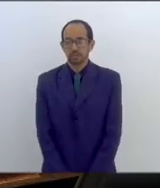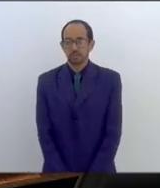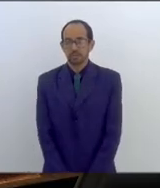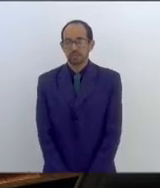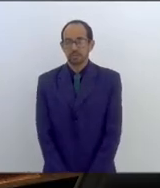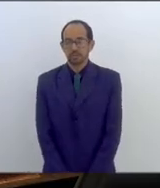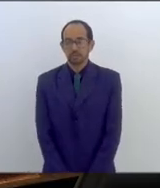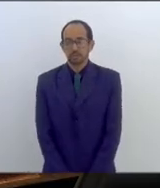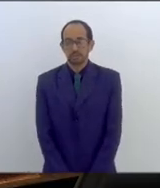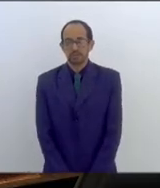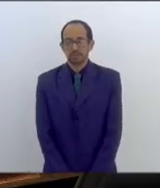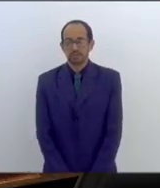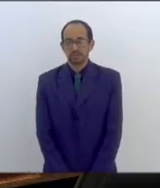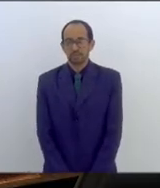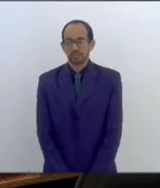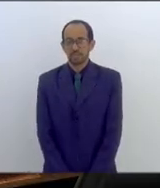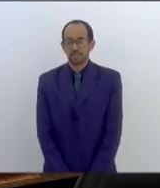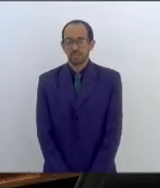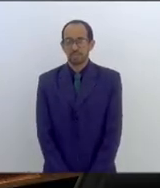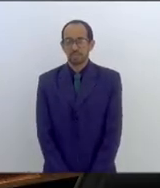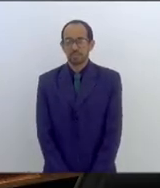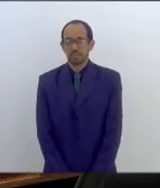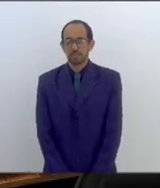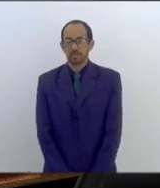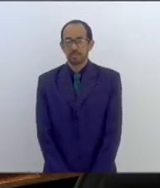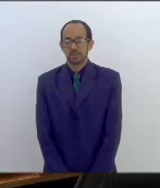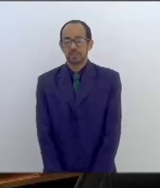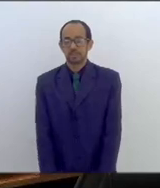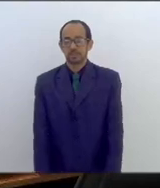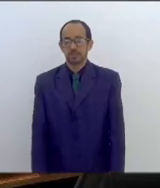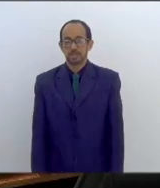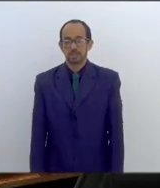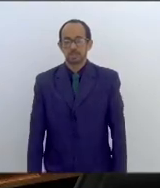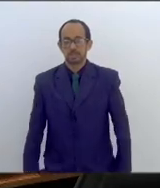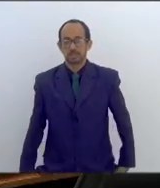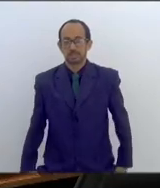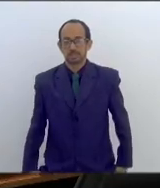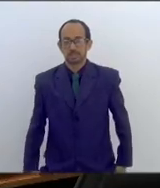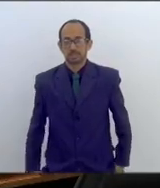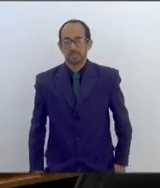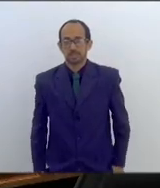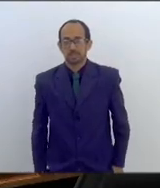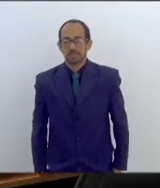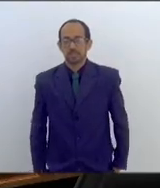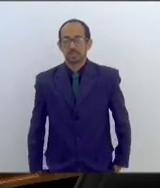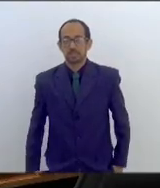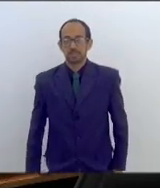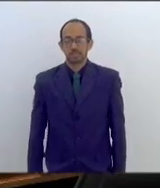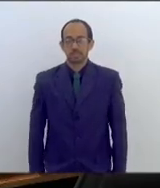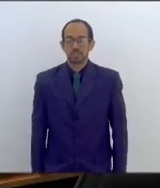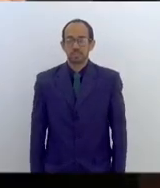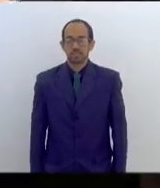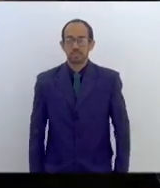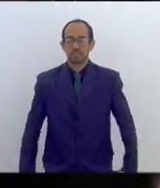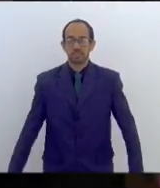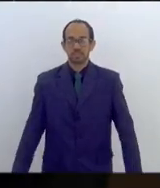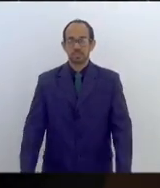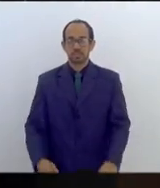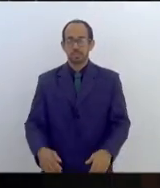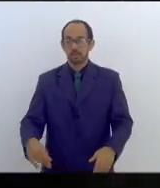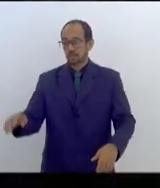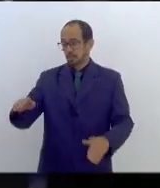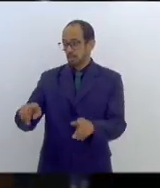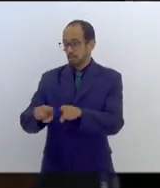Eu tirei. E também, senhor presidente, esqueci